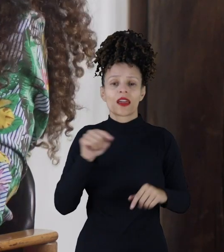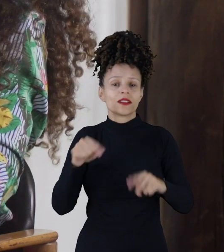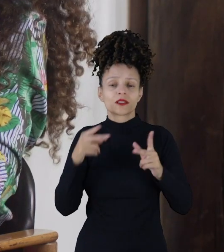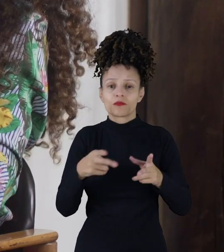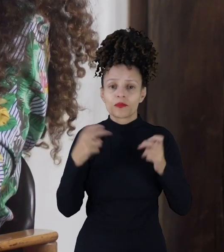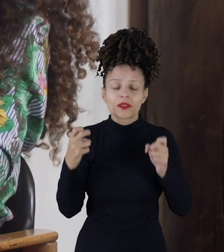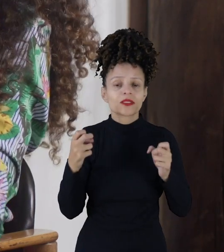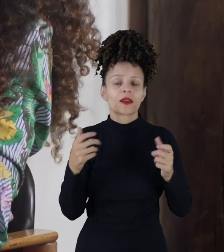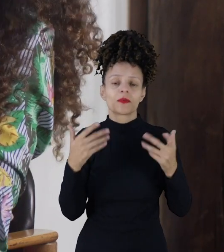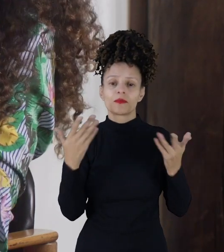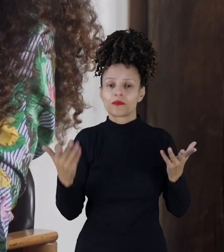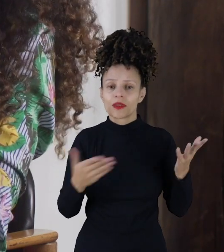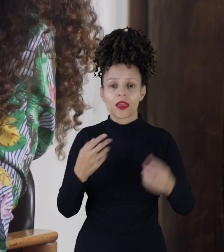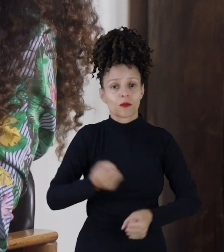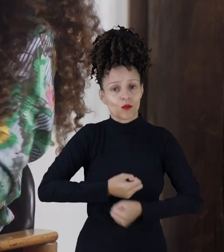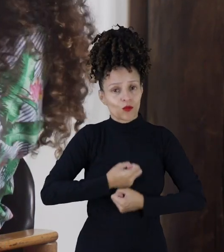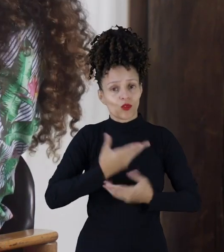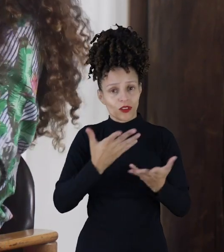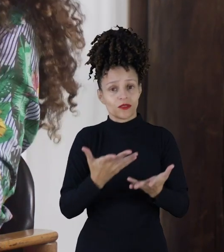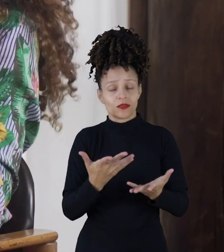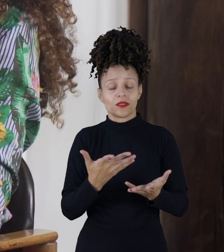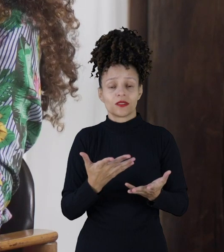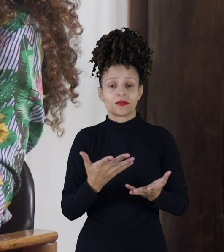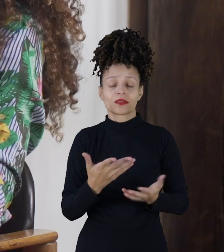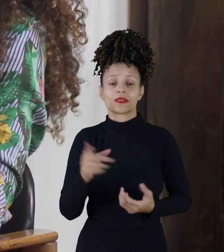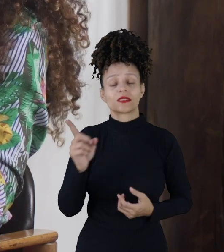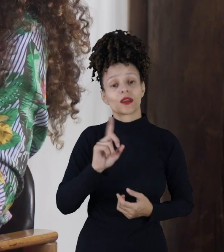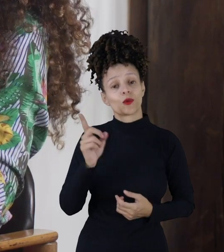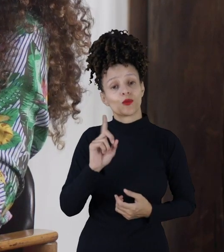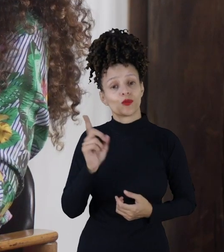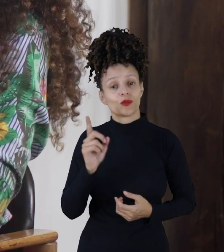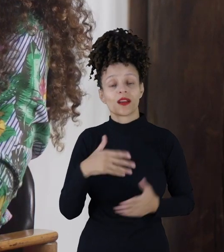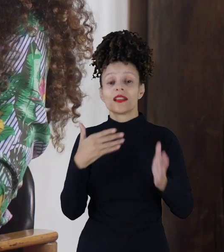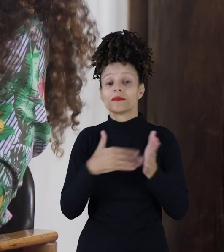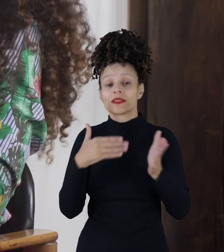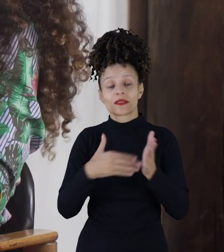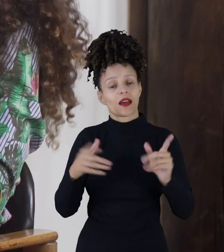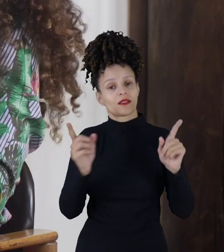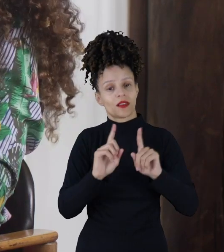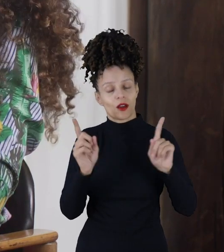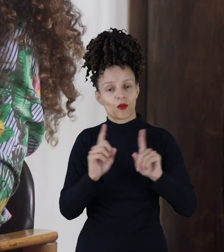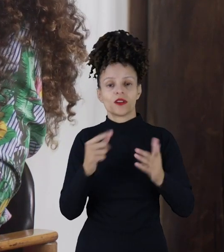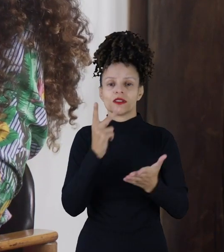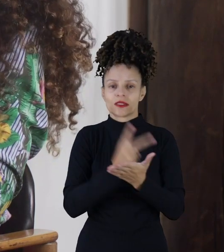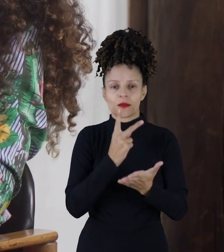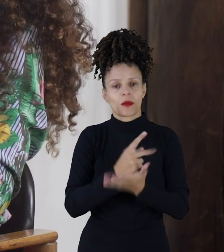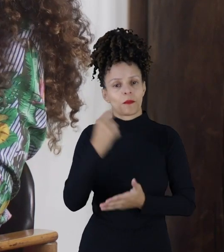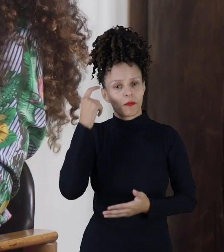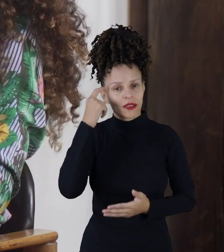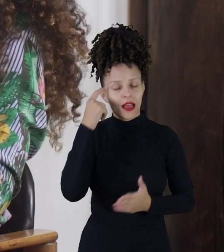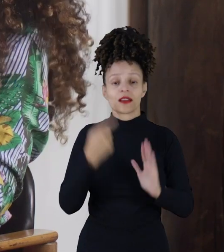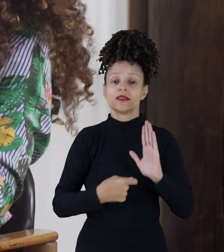caminho, perceber essas poesias e não limitar isso, né? Então,